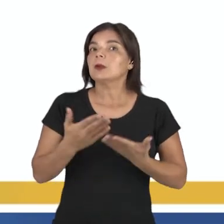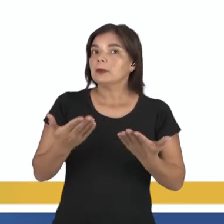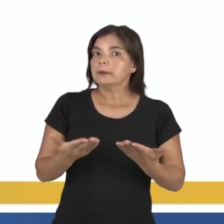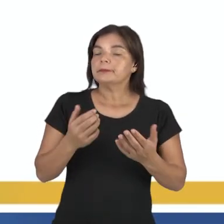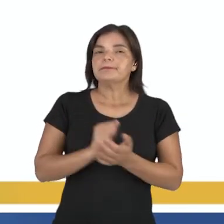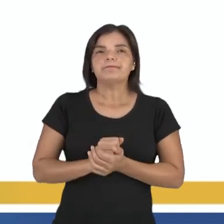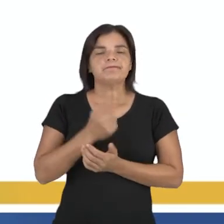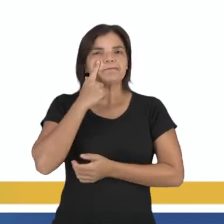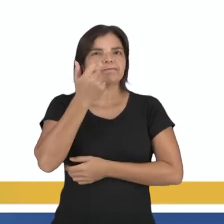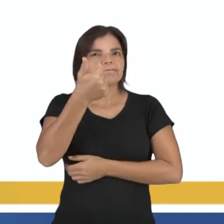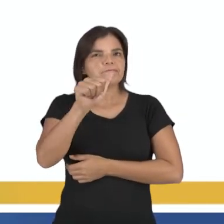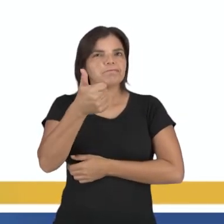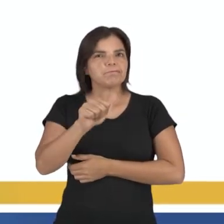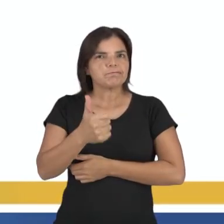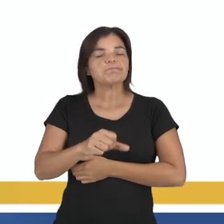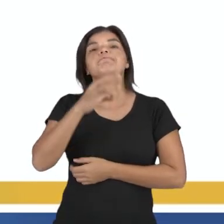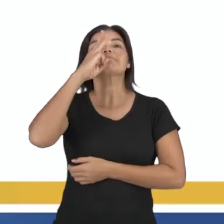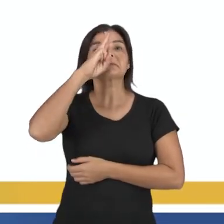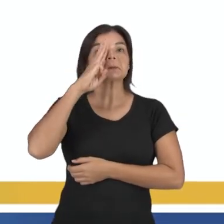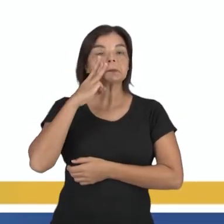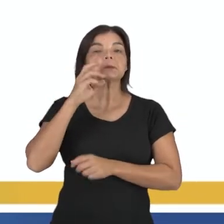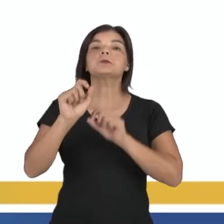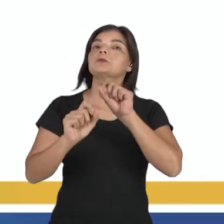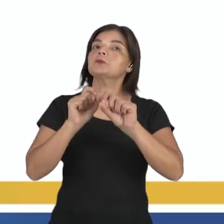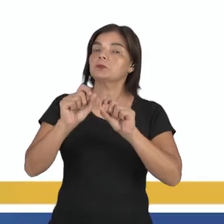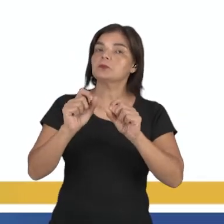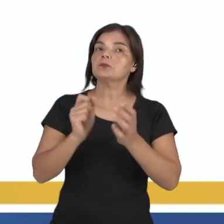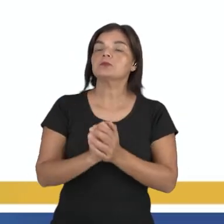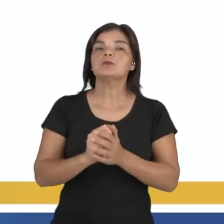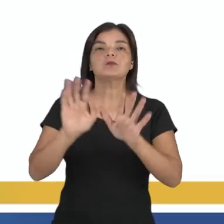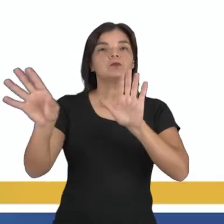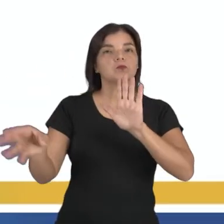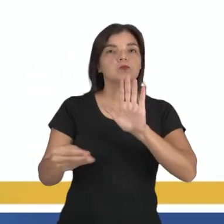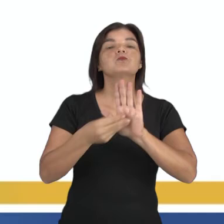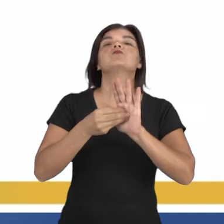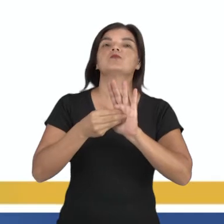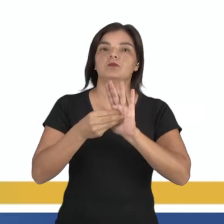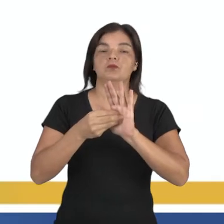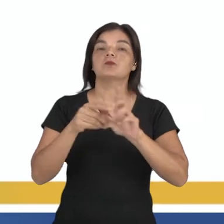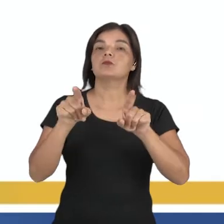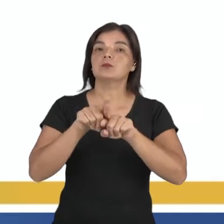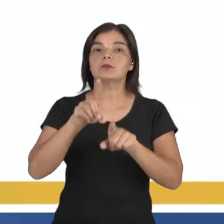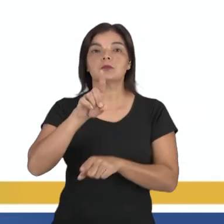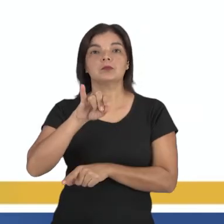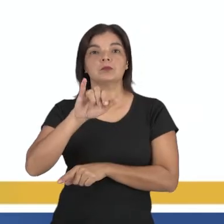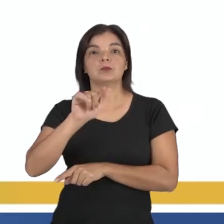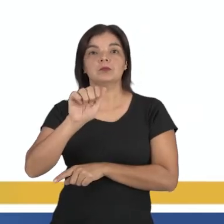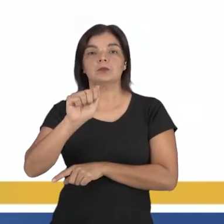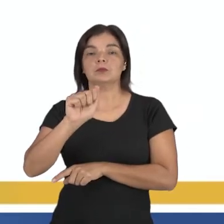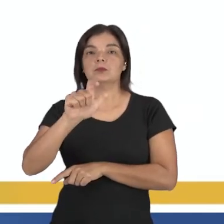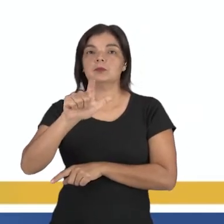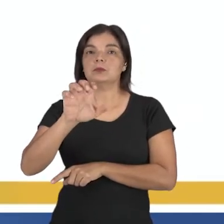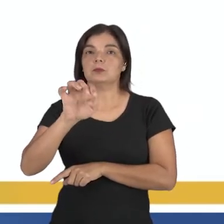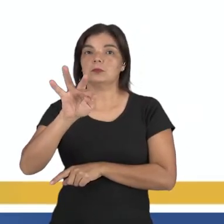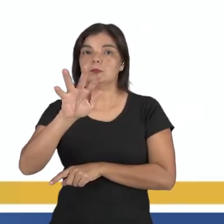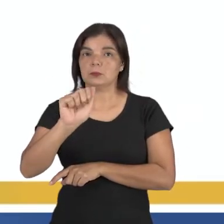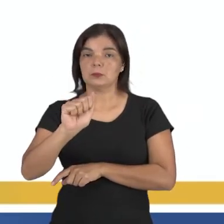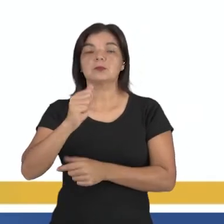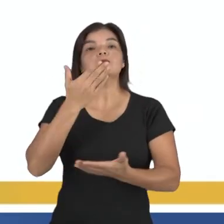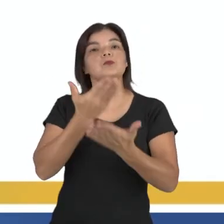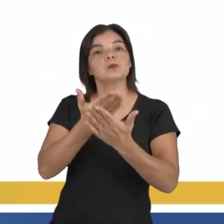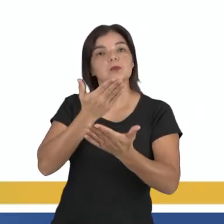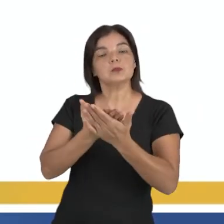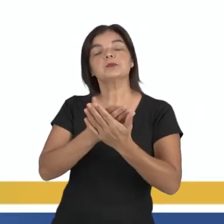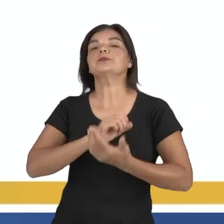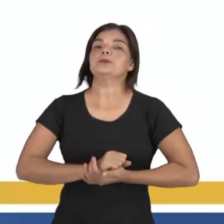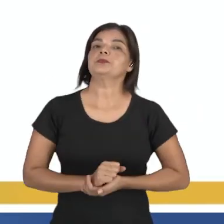Nessa análise de Karl Marx, ele acabou preconizando a dialética como o seu objeto de